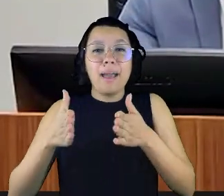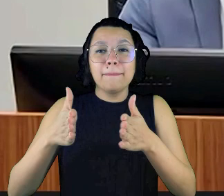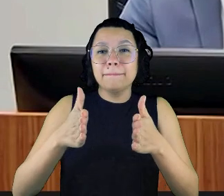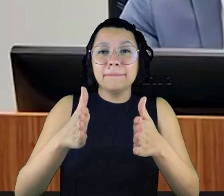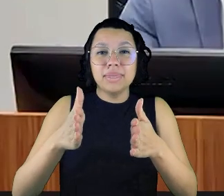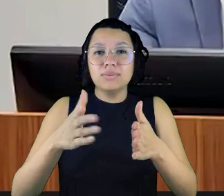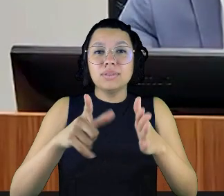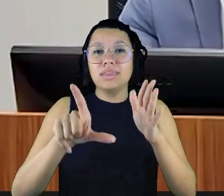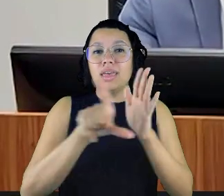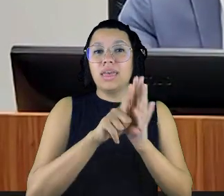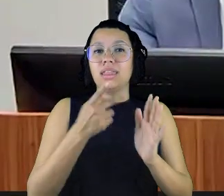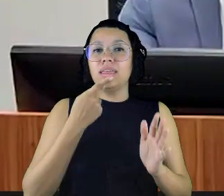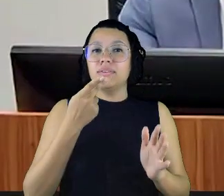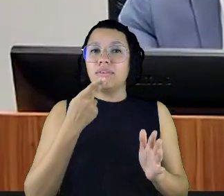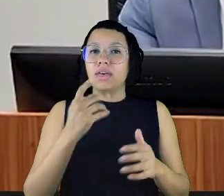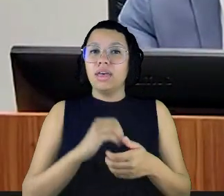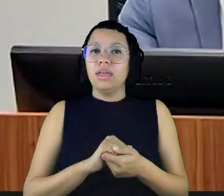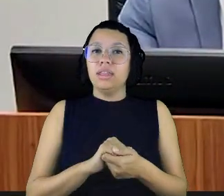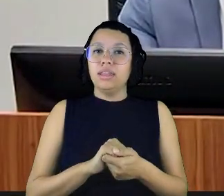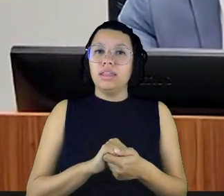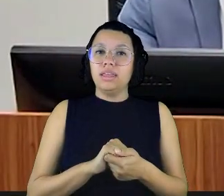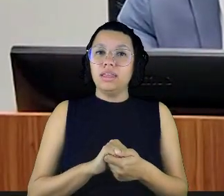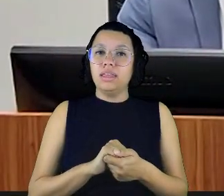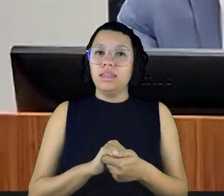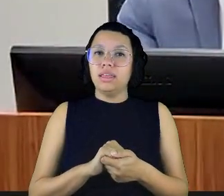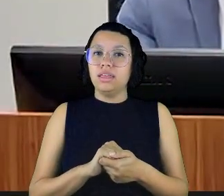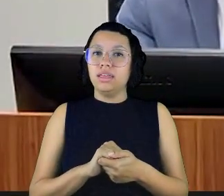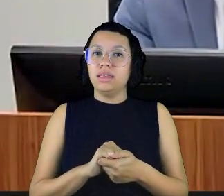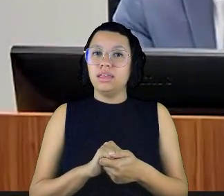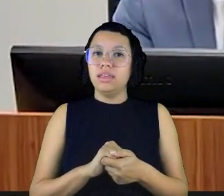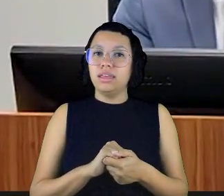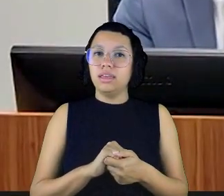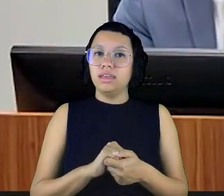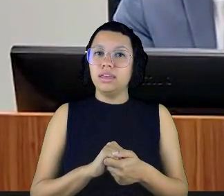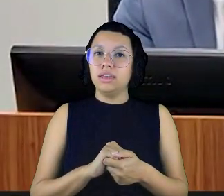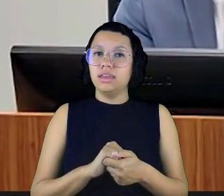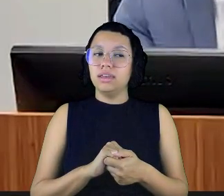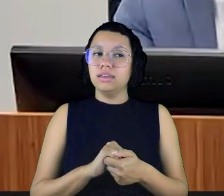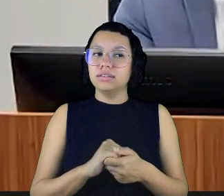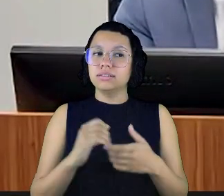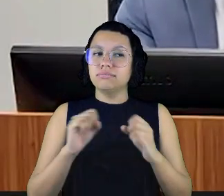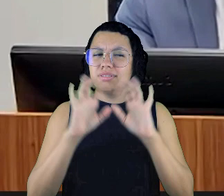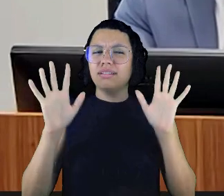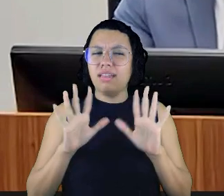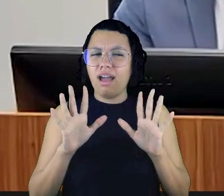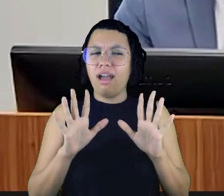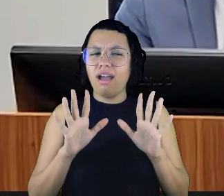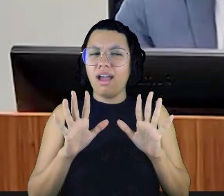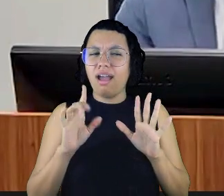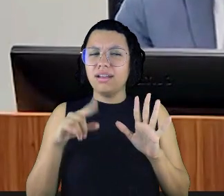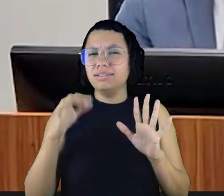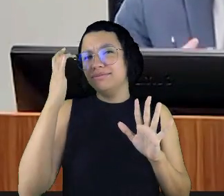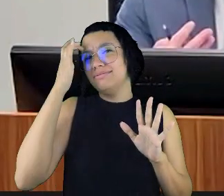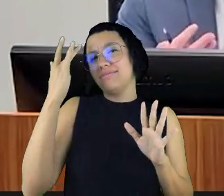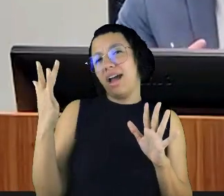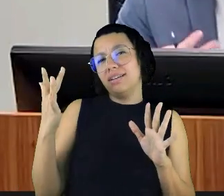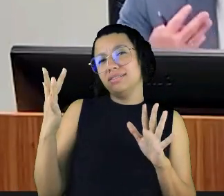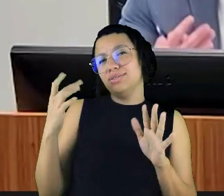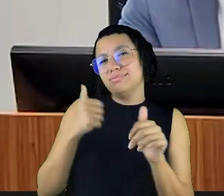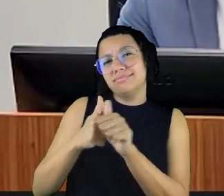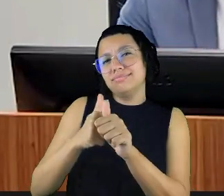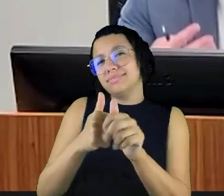tão claros e é tão fácil seguir a lei, né? Desde que a gente não